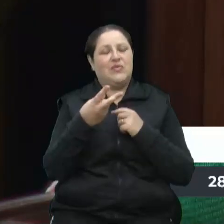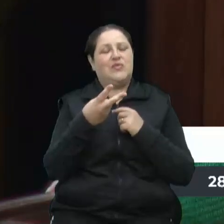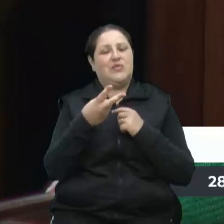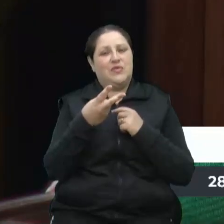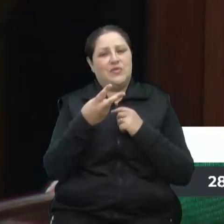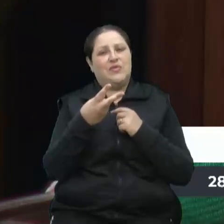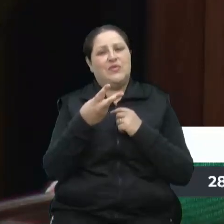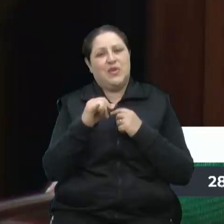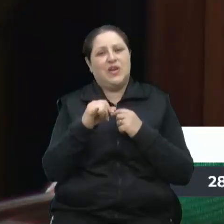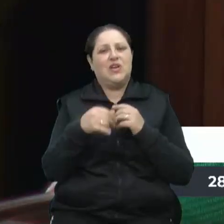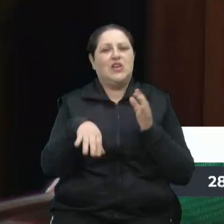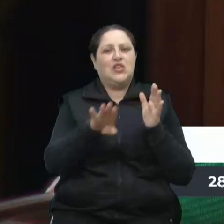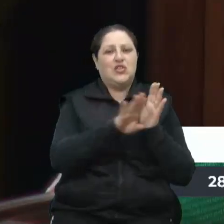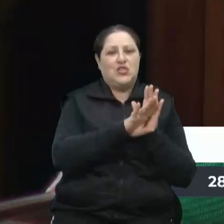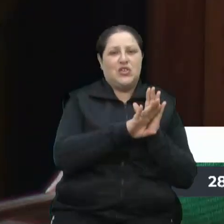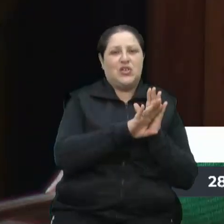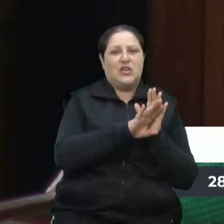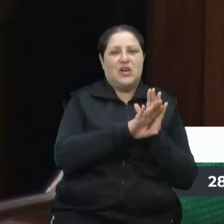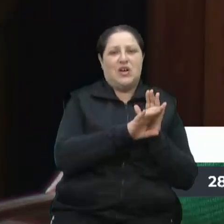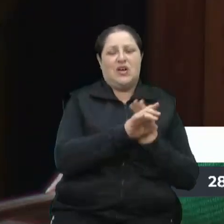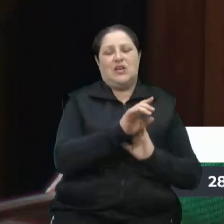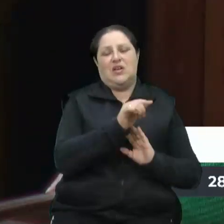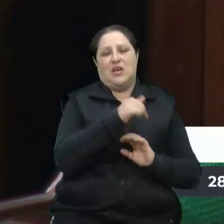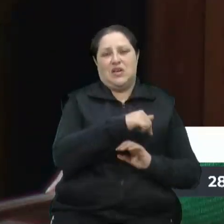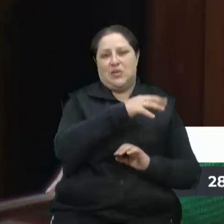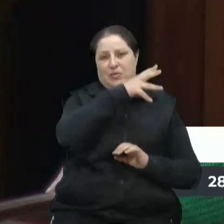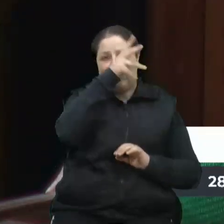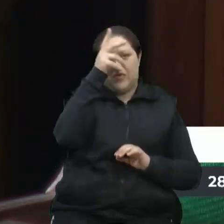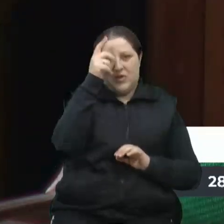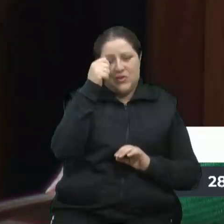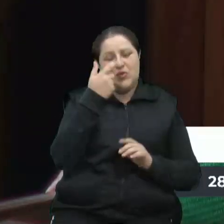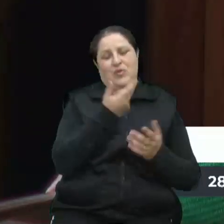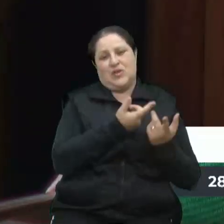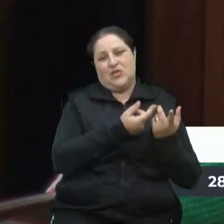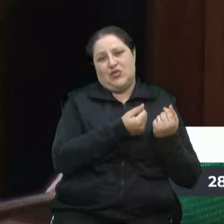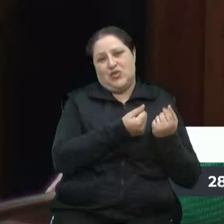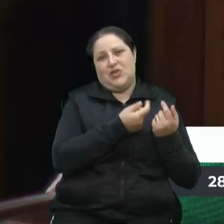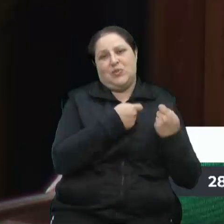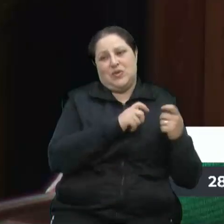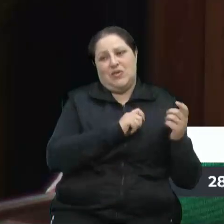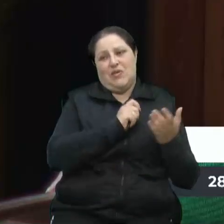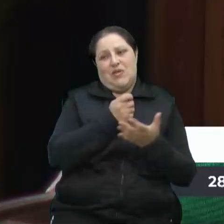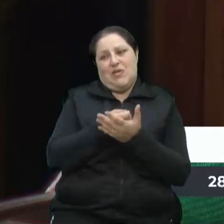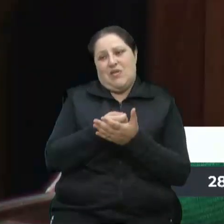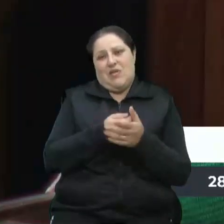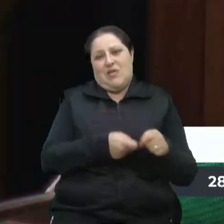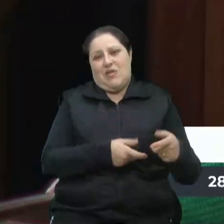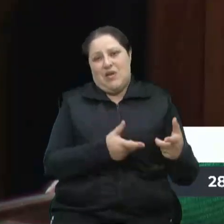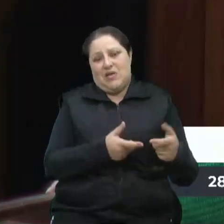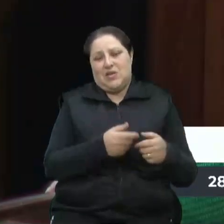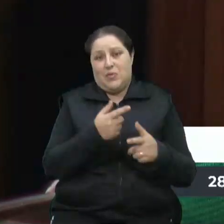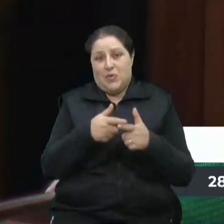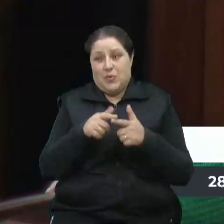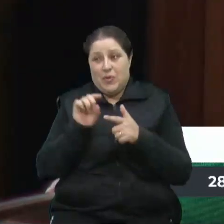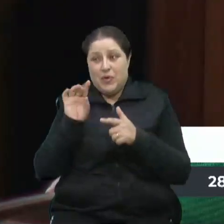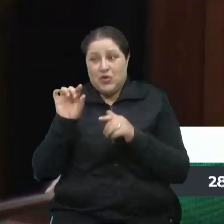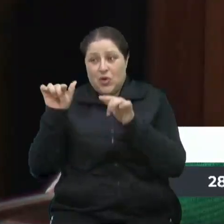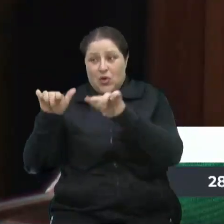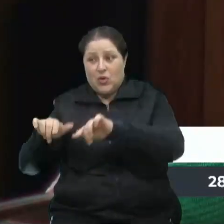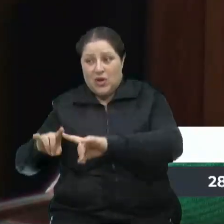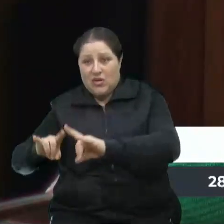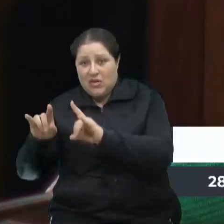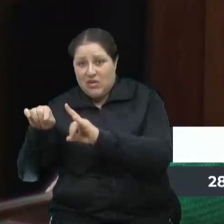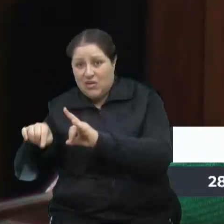prefeitura, tornando-se não mais um problema específico do Campus da Serra, mas um problema da cidade toda. Por